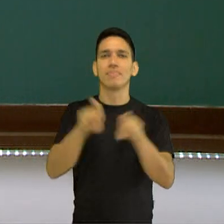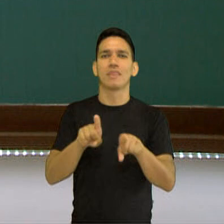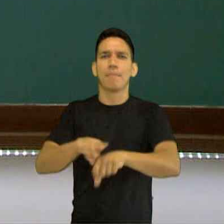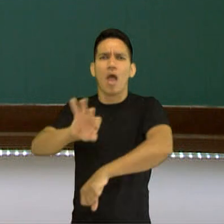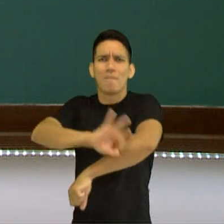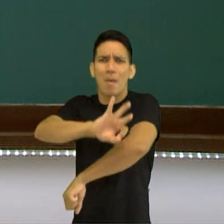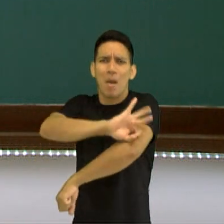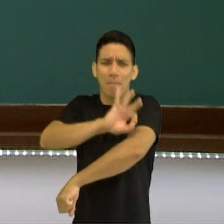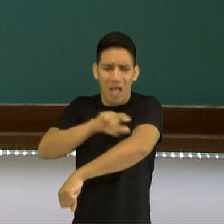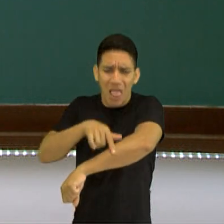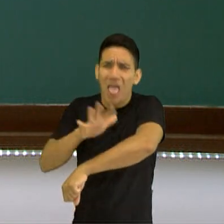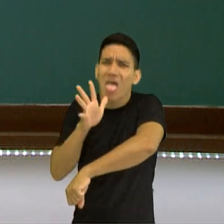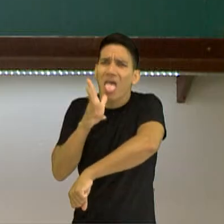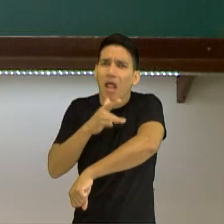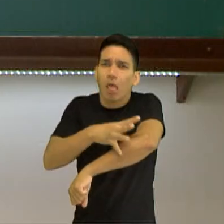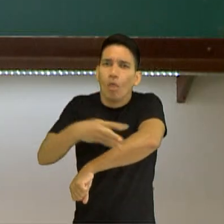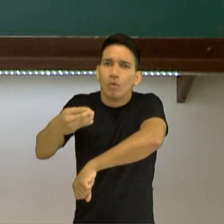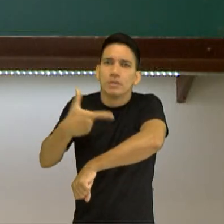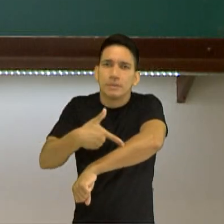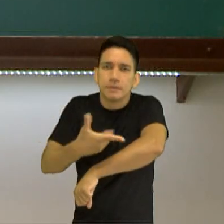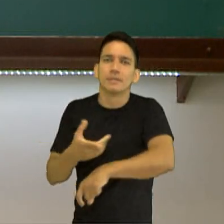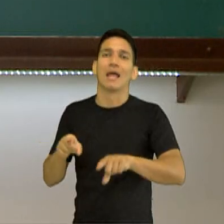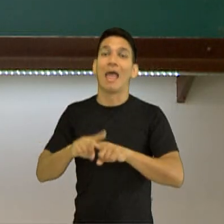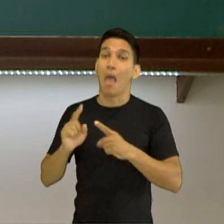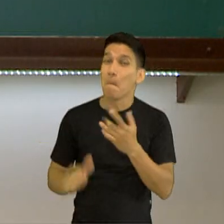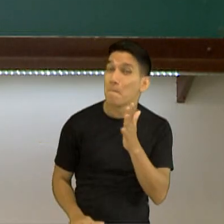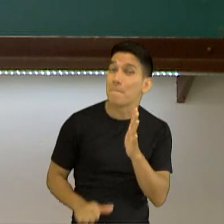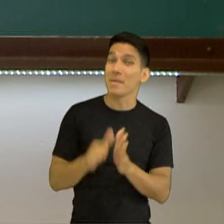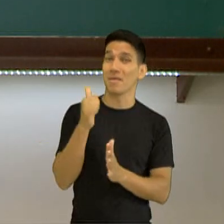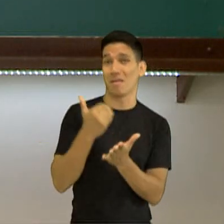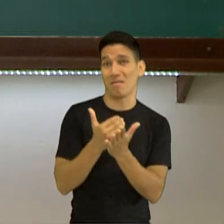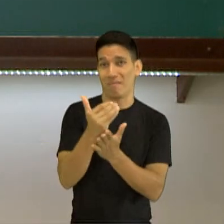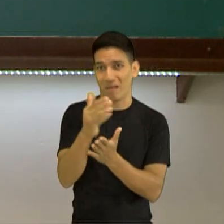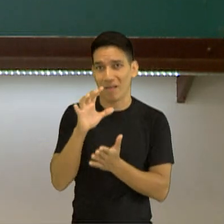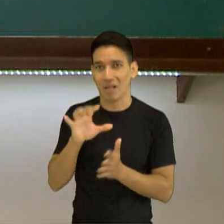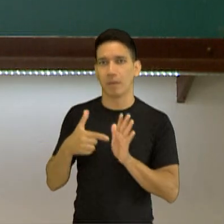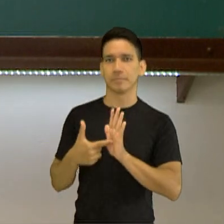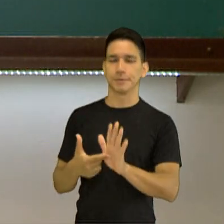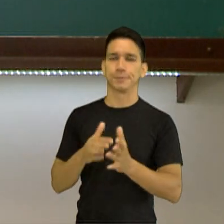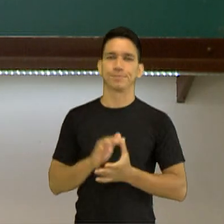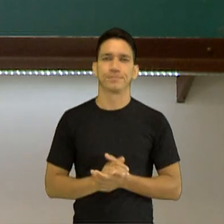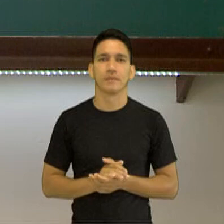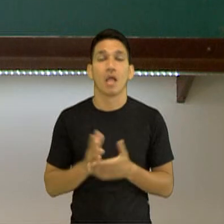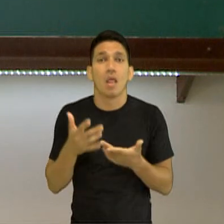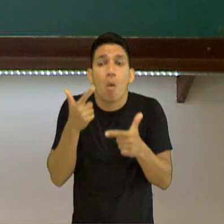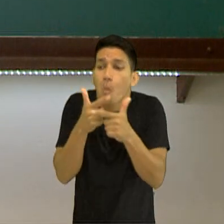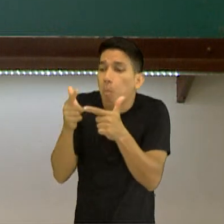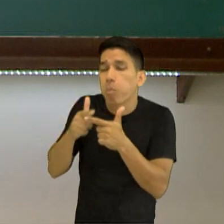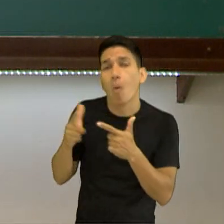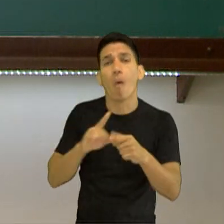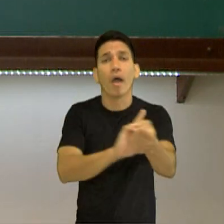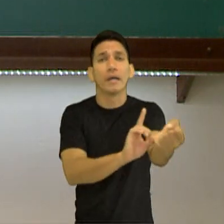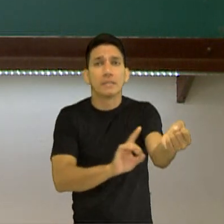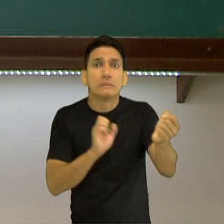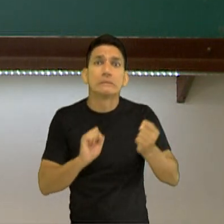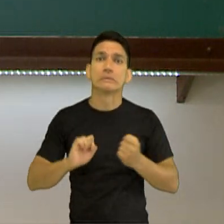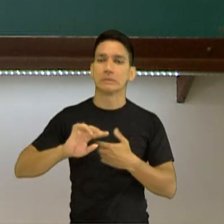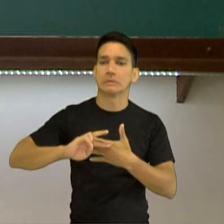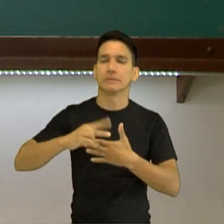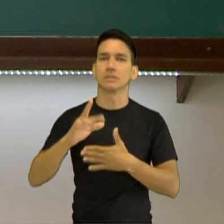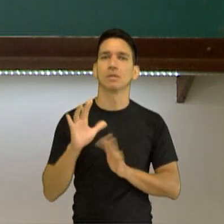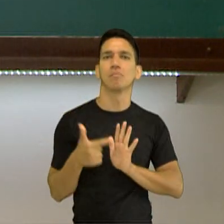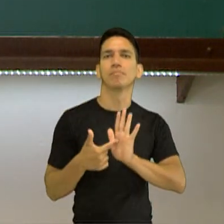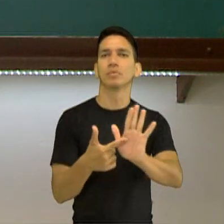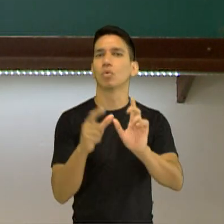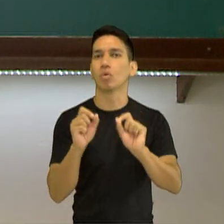a cicatrizar. Esses são os primeiros sinais. Quanto aos problemas que a diabetes pode trazer, então, se